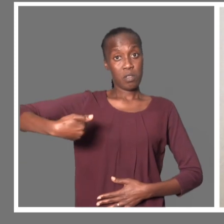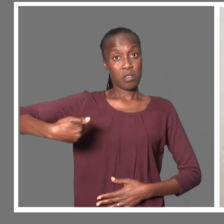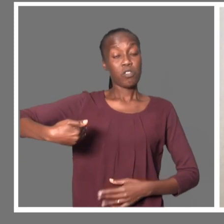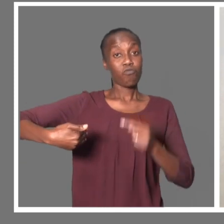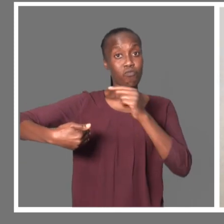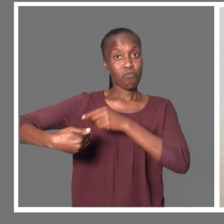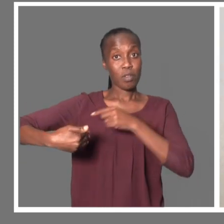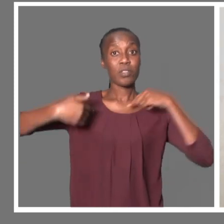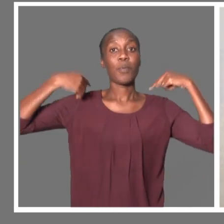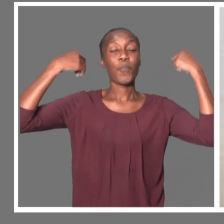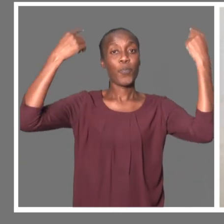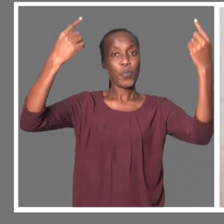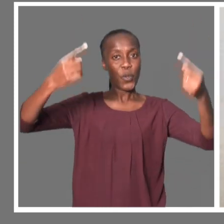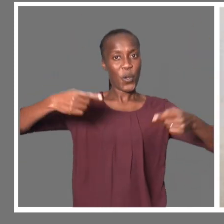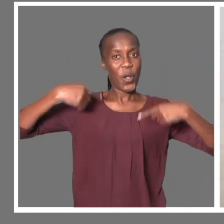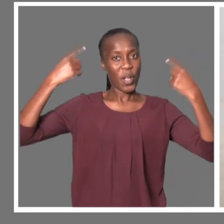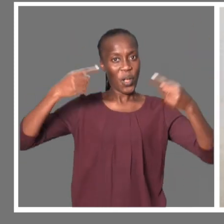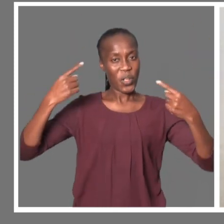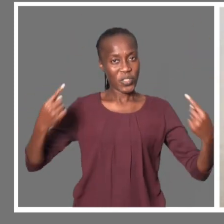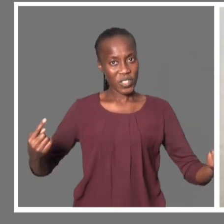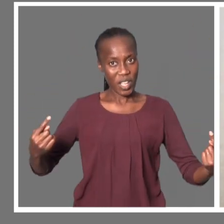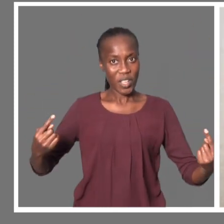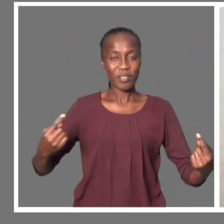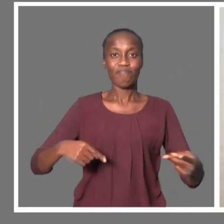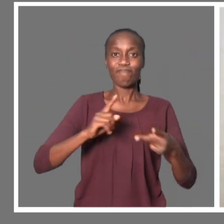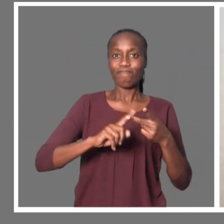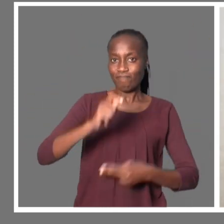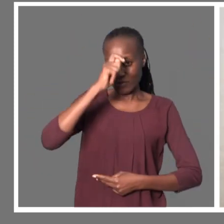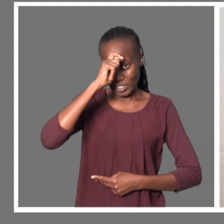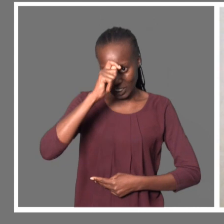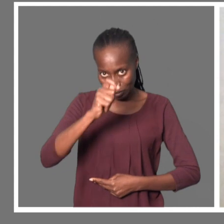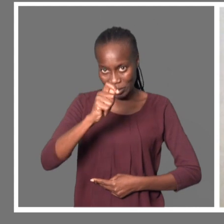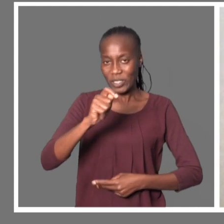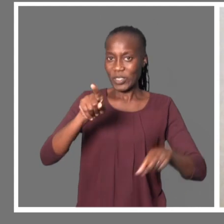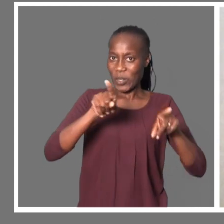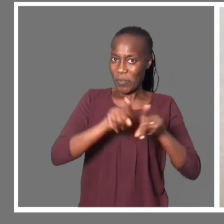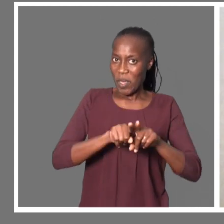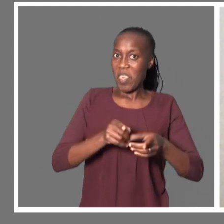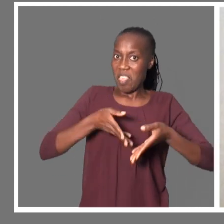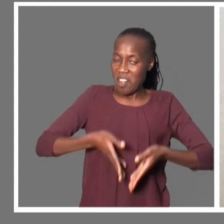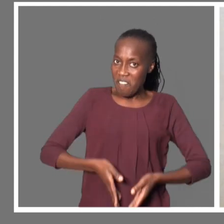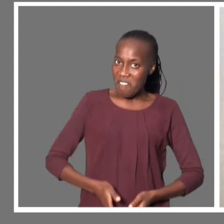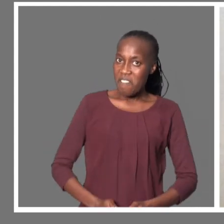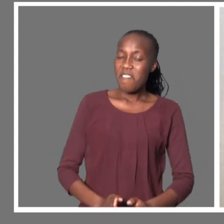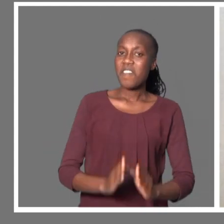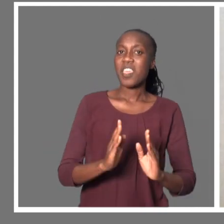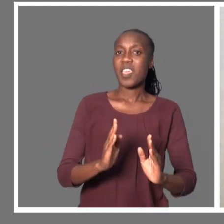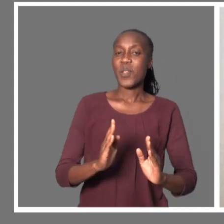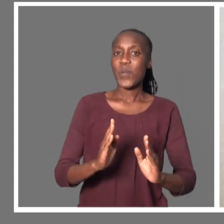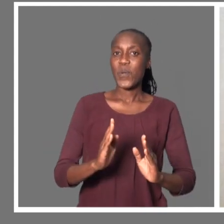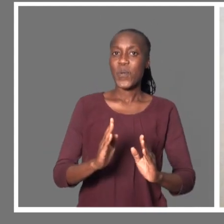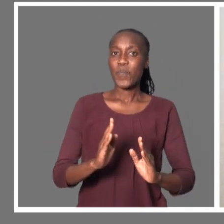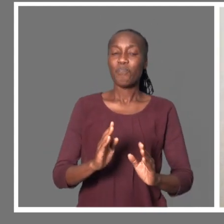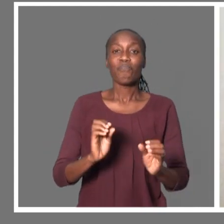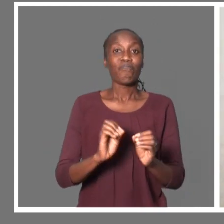na sociedade, no Rio de o Rio de que vamos nos cuidar pelos filhos também a cagar aqueles